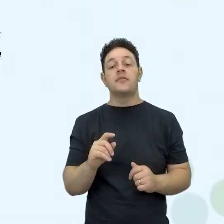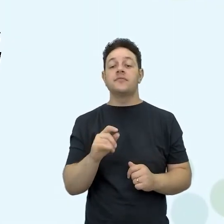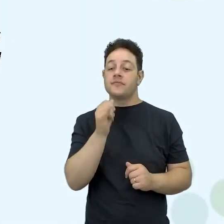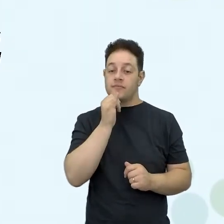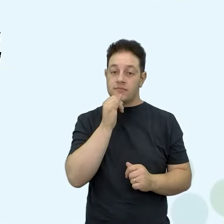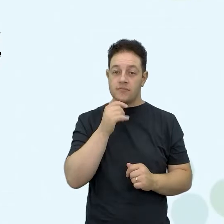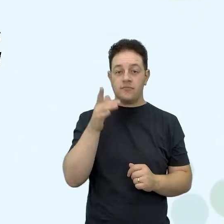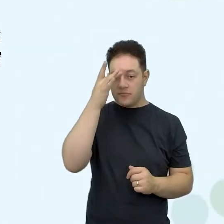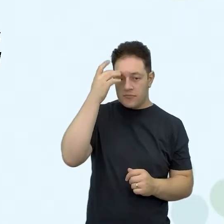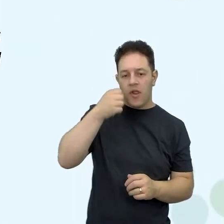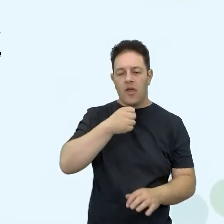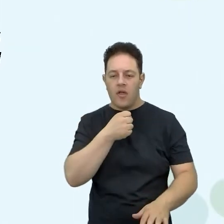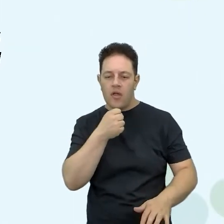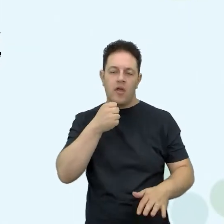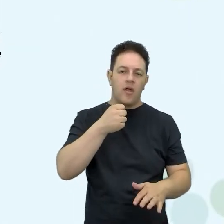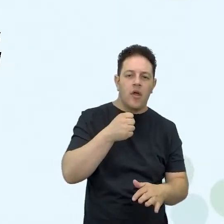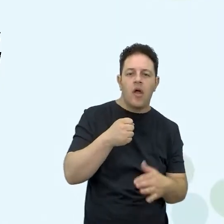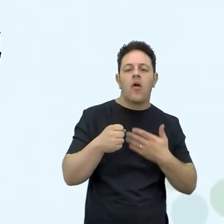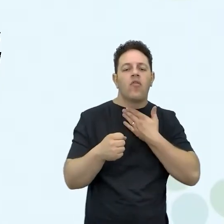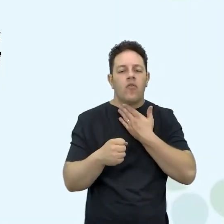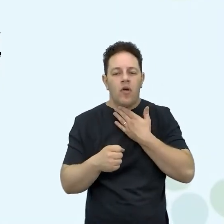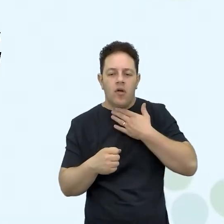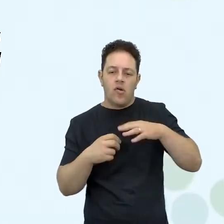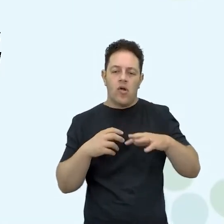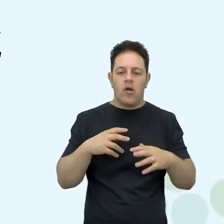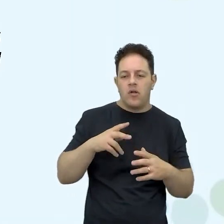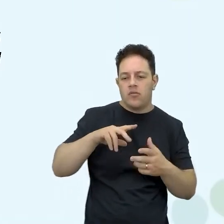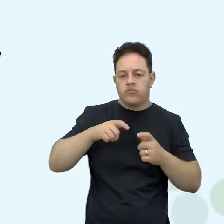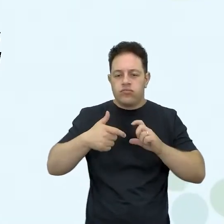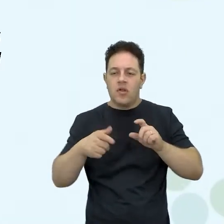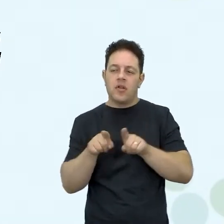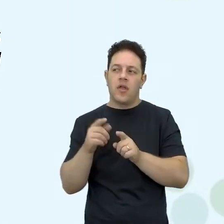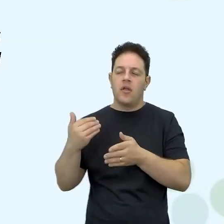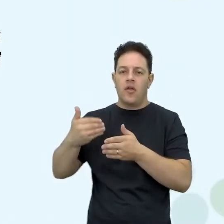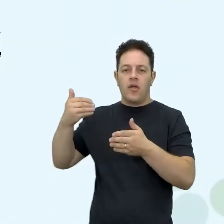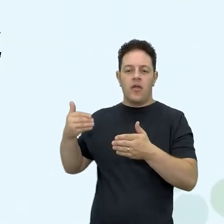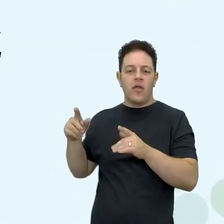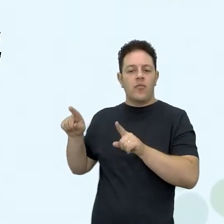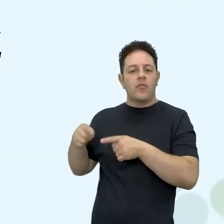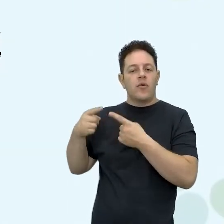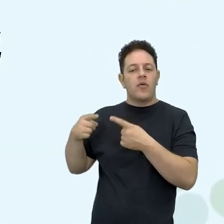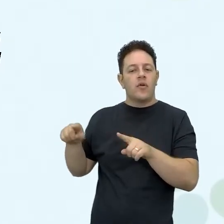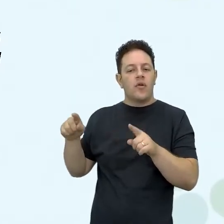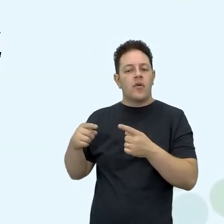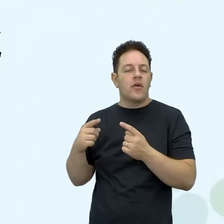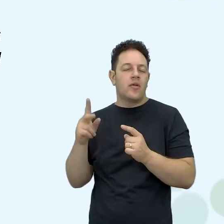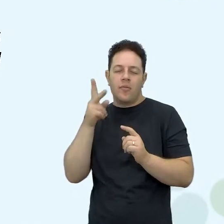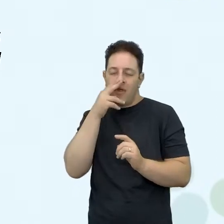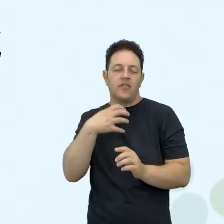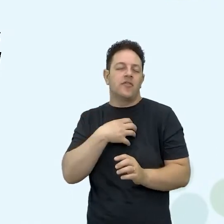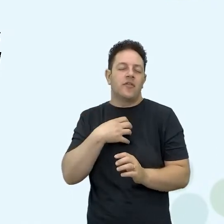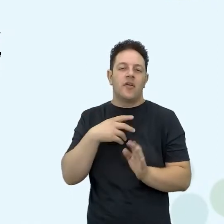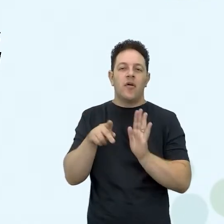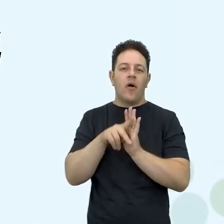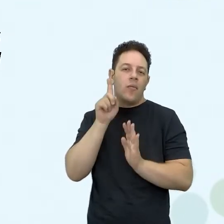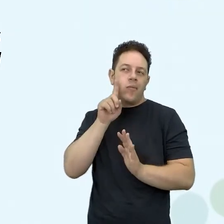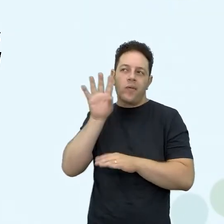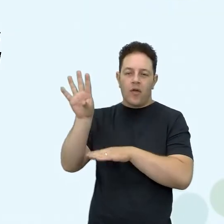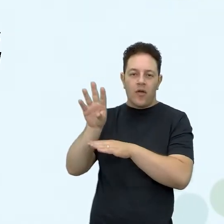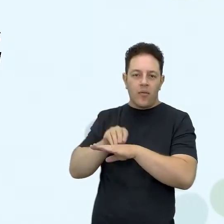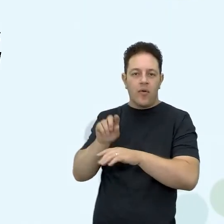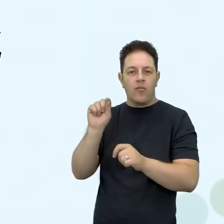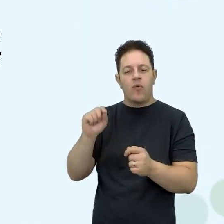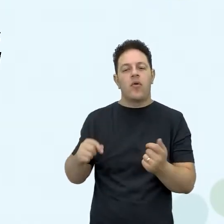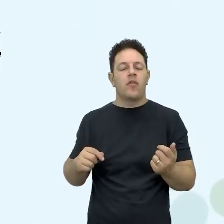cantando, mesmo uma espécie de voz distorcida, com um corinho instrumental do tipo soul americano, assim, com uma metaleira por